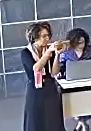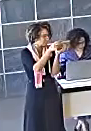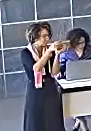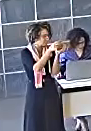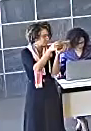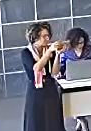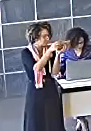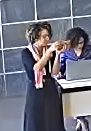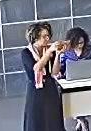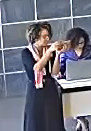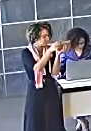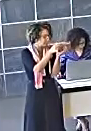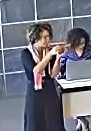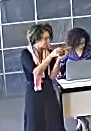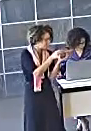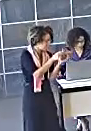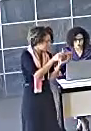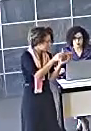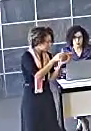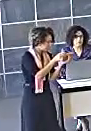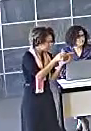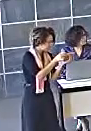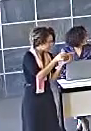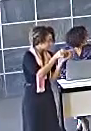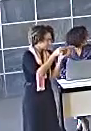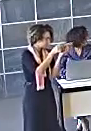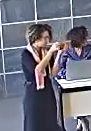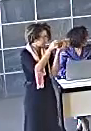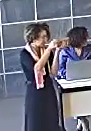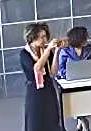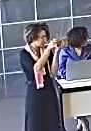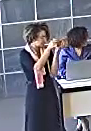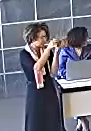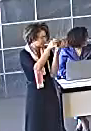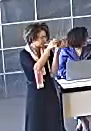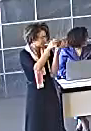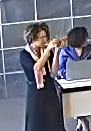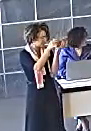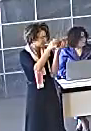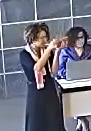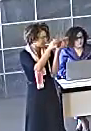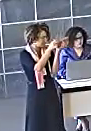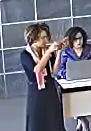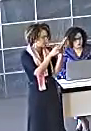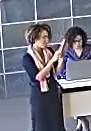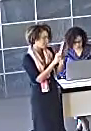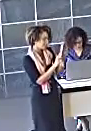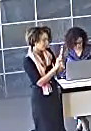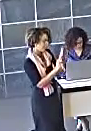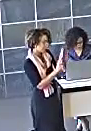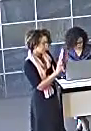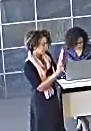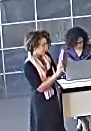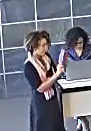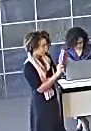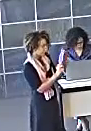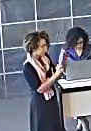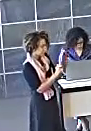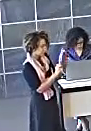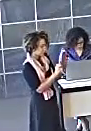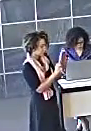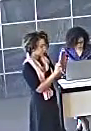companheiro me relatou aqui agora que veio em viagem durante todo esse tempo né Sem poder descer do ônibus para poder fazer as